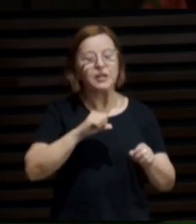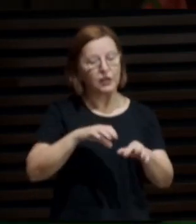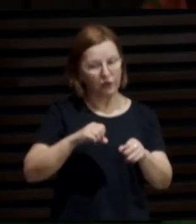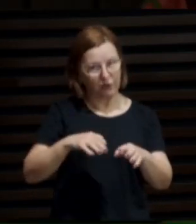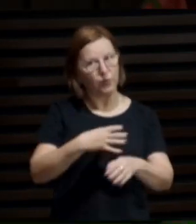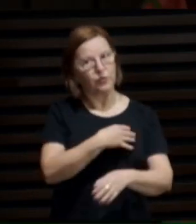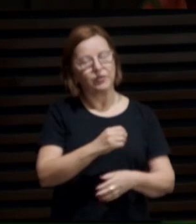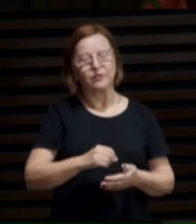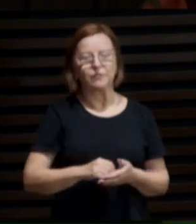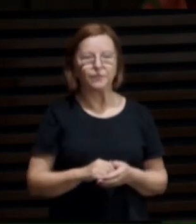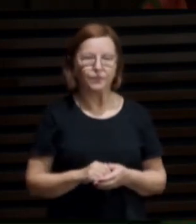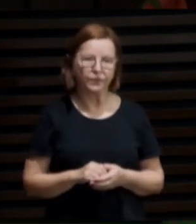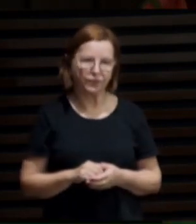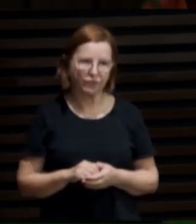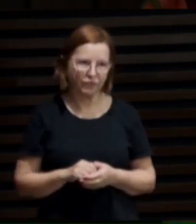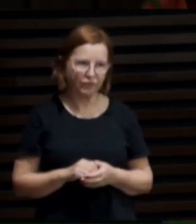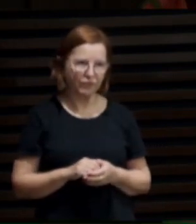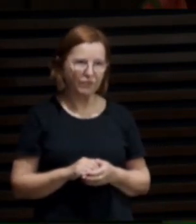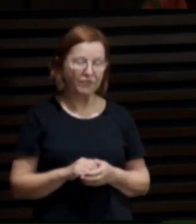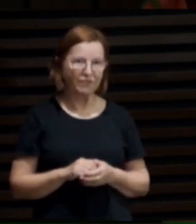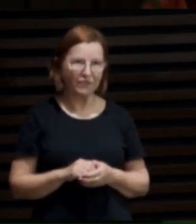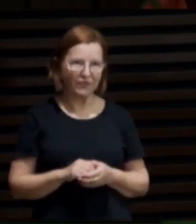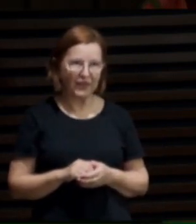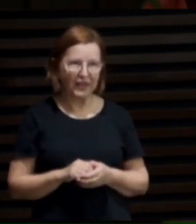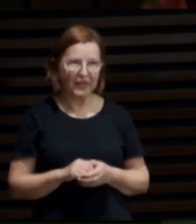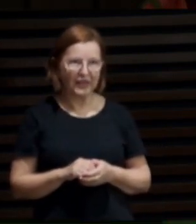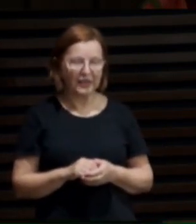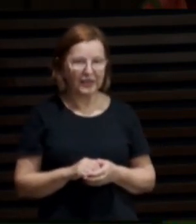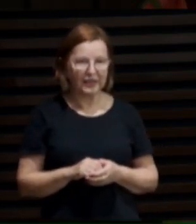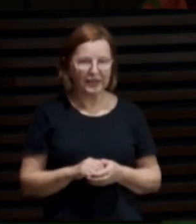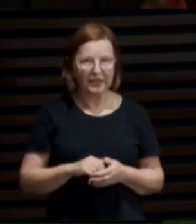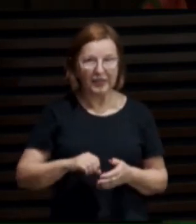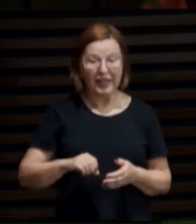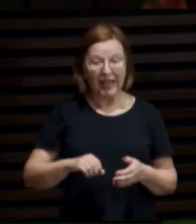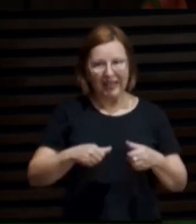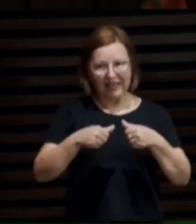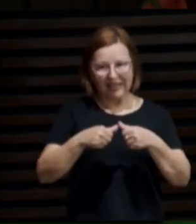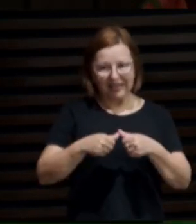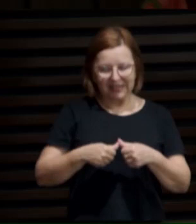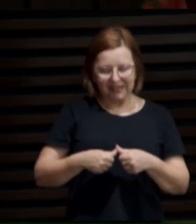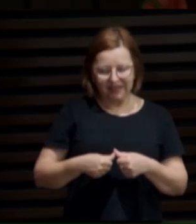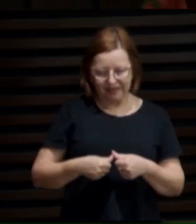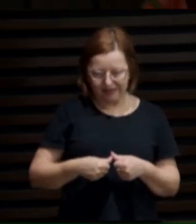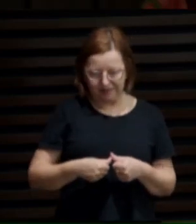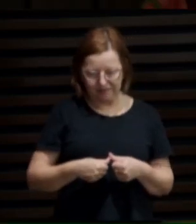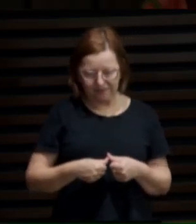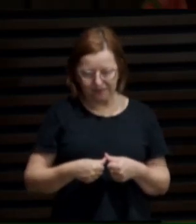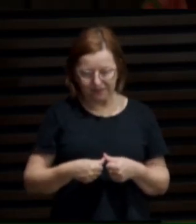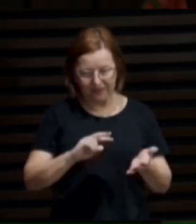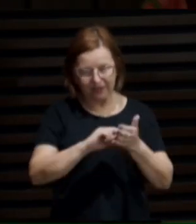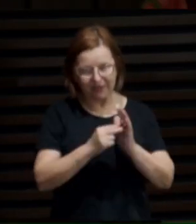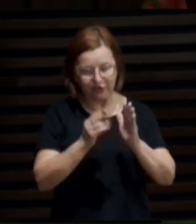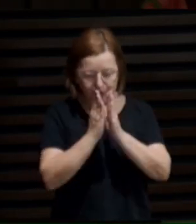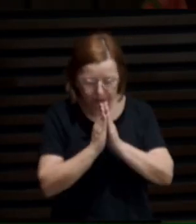quê? Porque agora, nesse contexto de adoração, vai acontecer um sacrifício